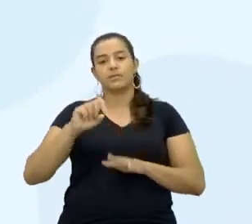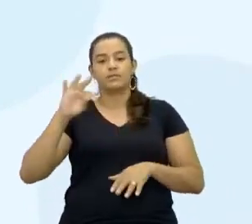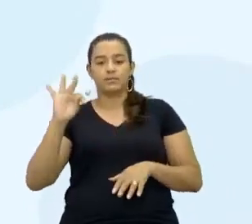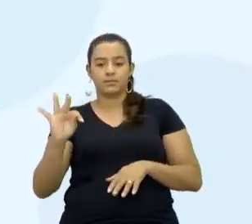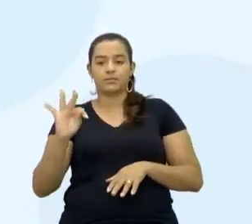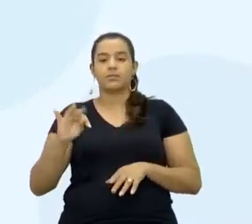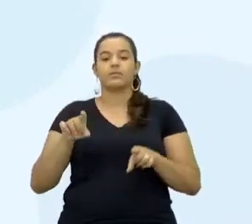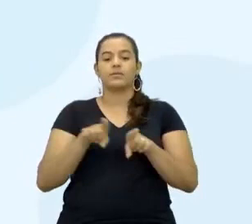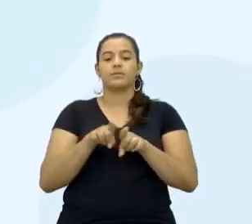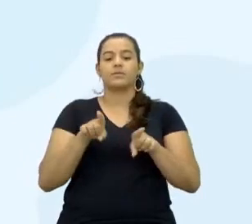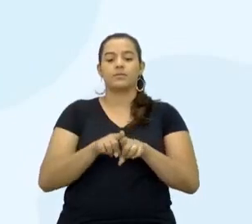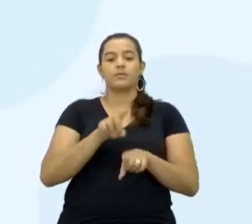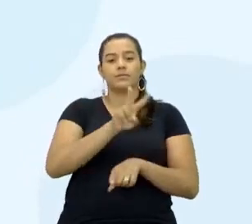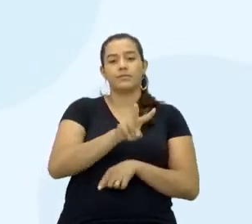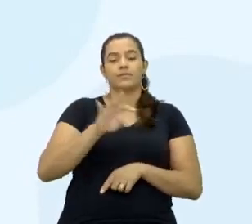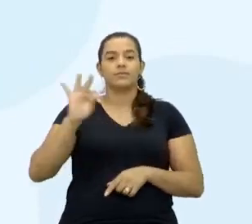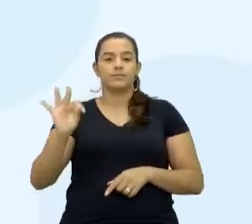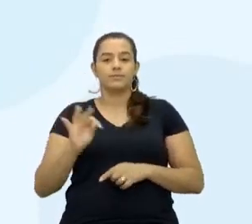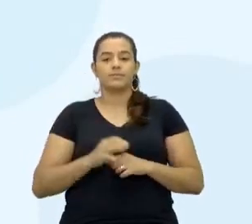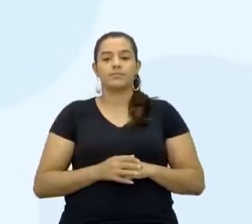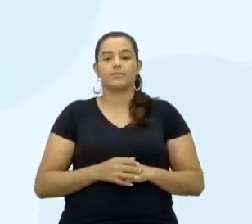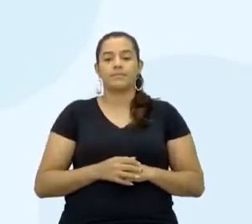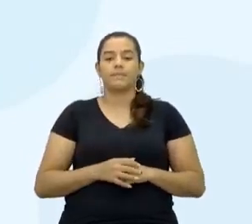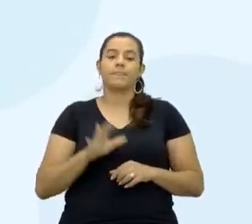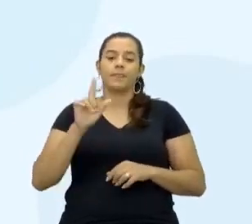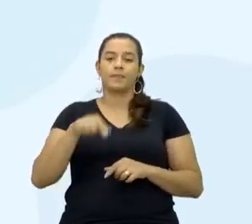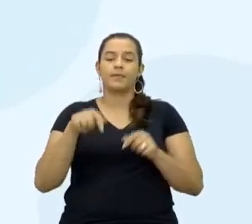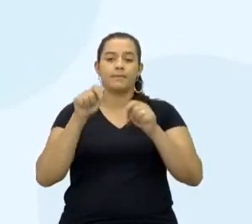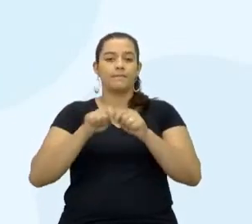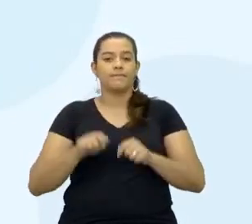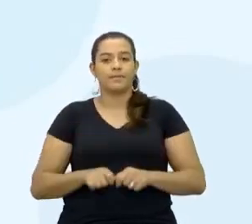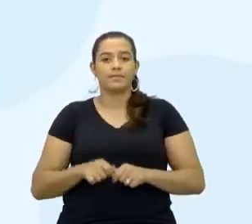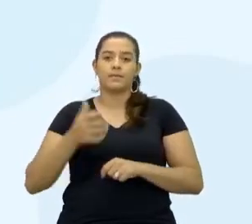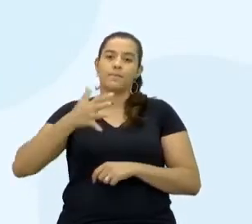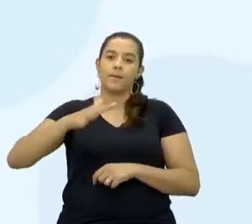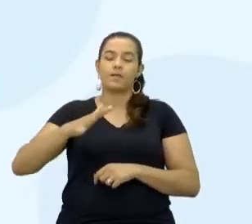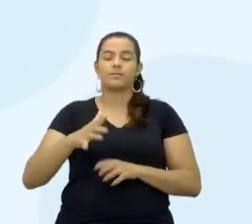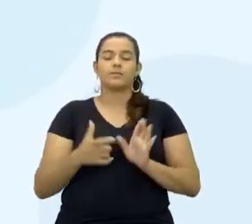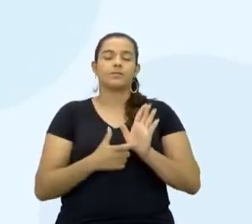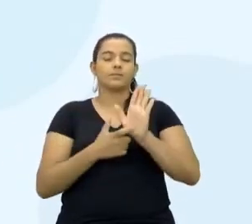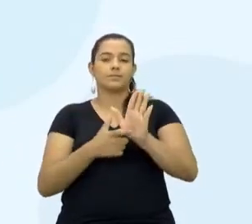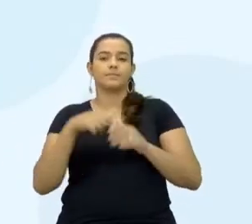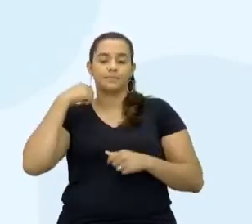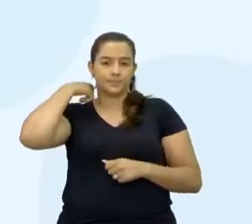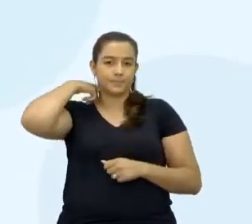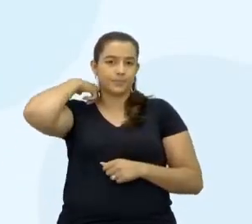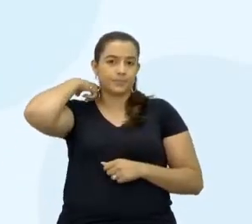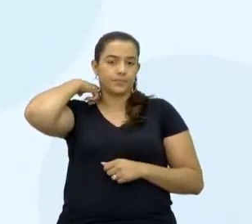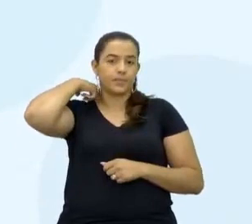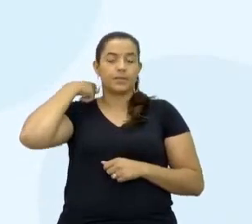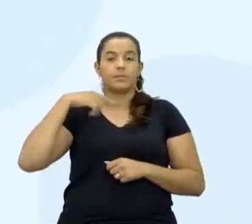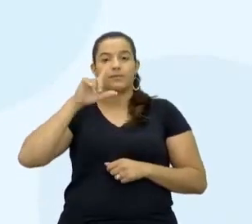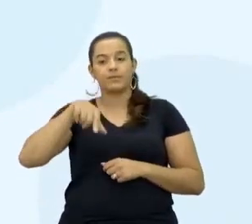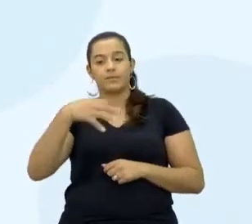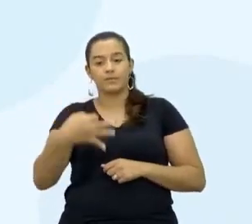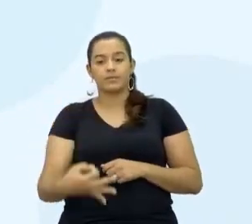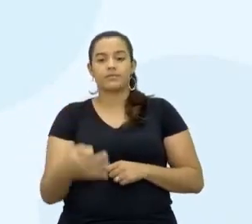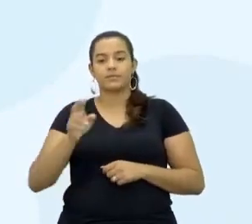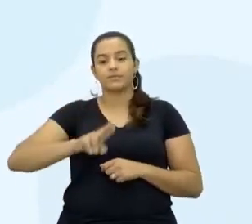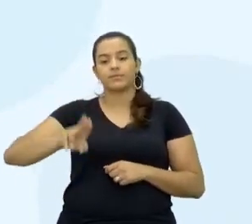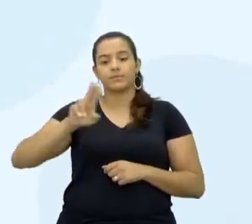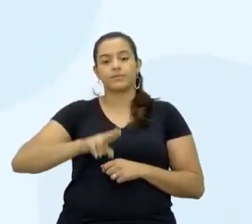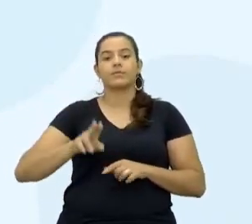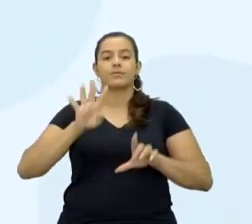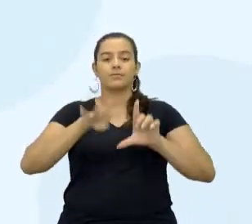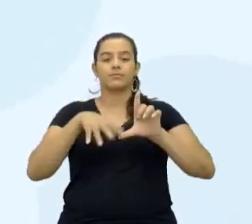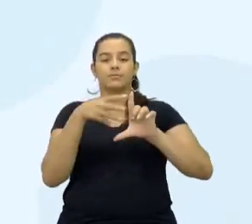T e V de T. Esboçar, pessoal, é fazer mais ou menos, tá certo? porque para ficar direitinho teria que usar um software, que